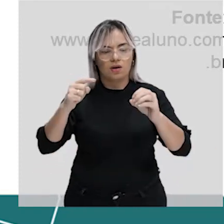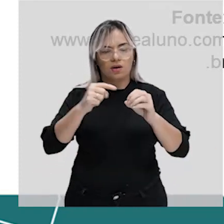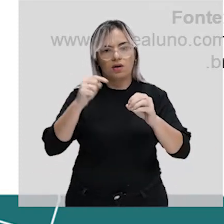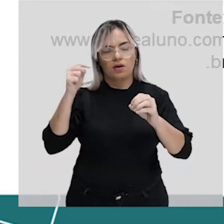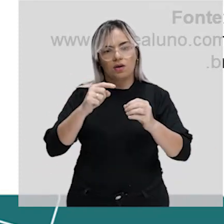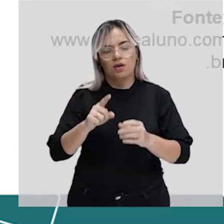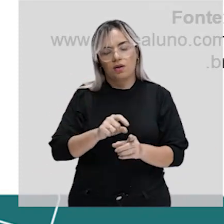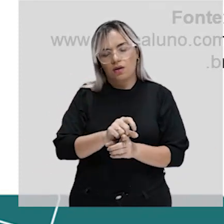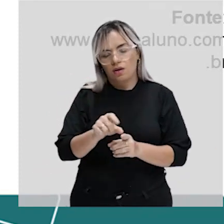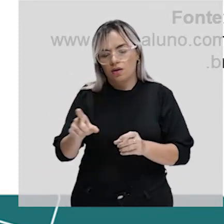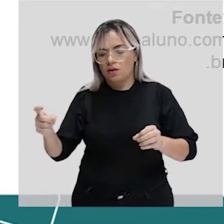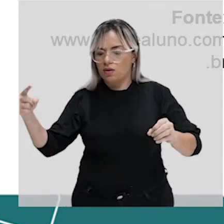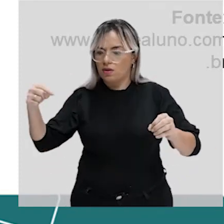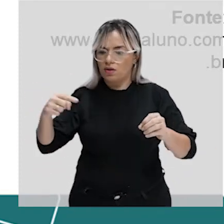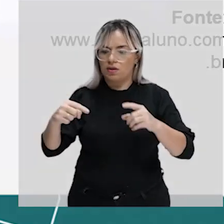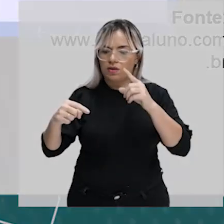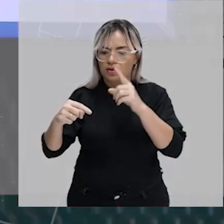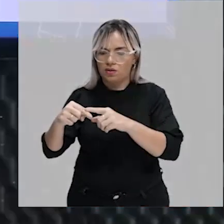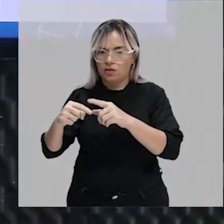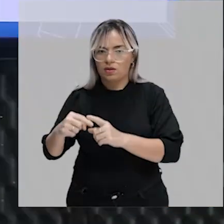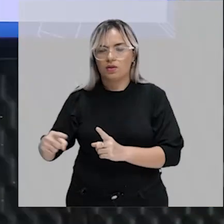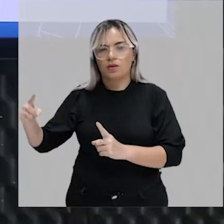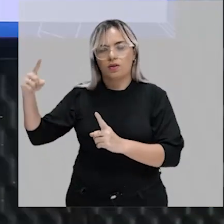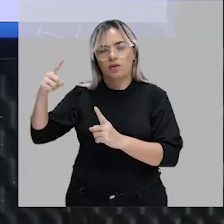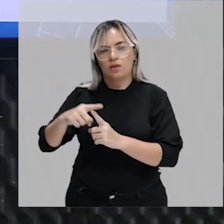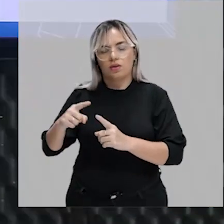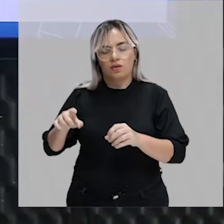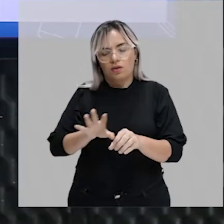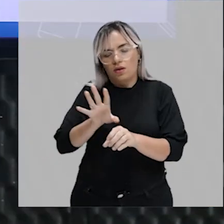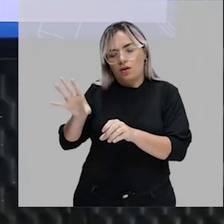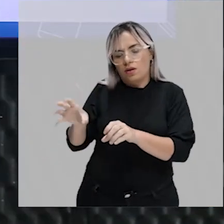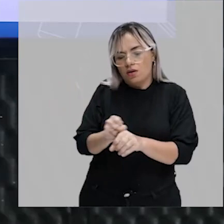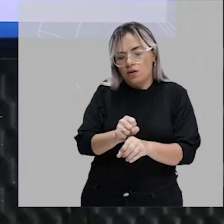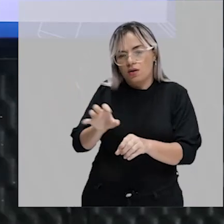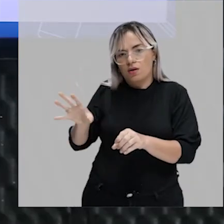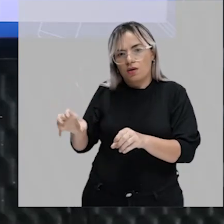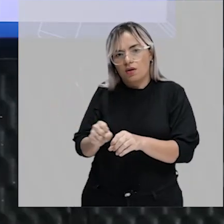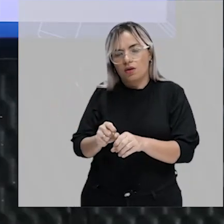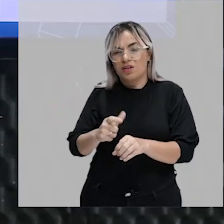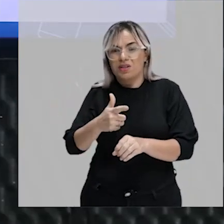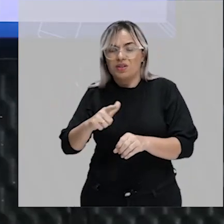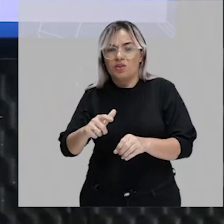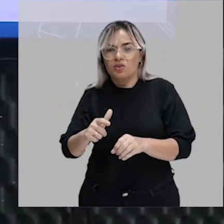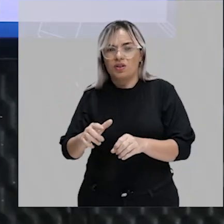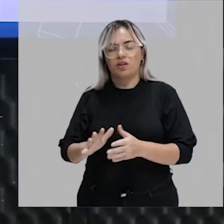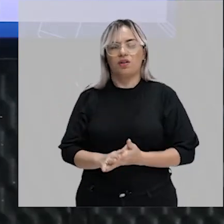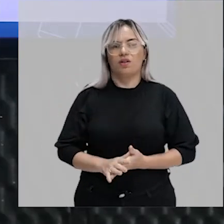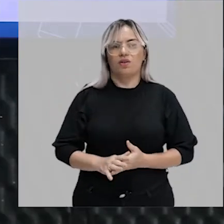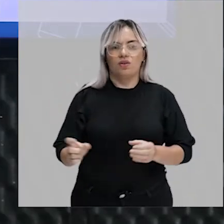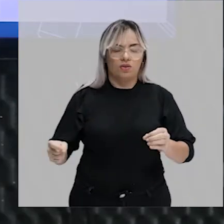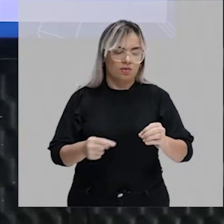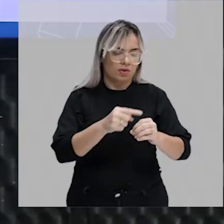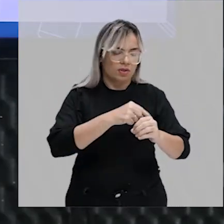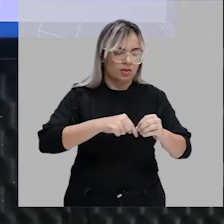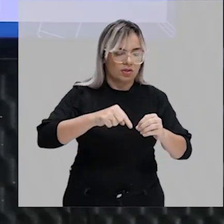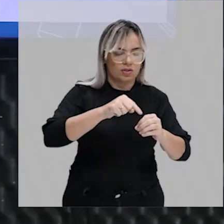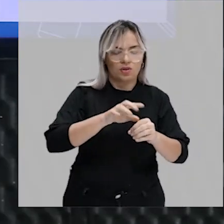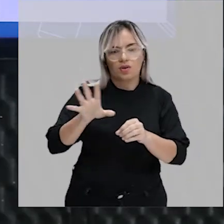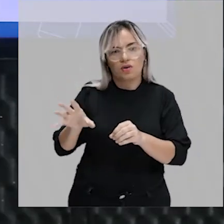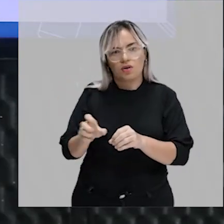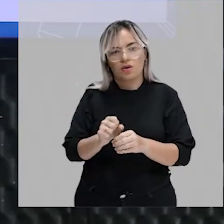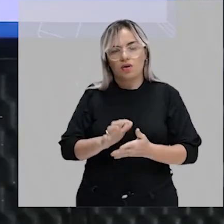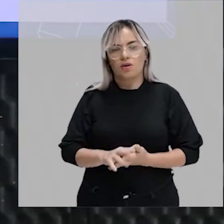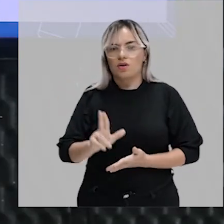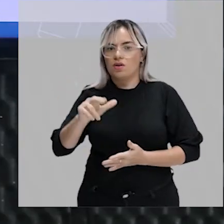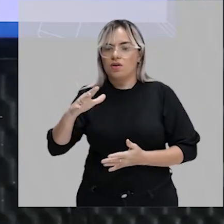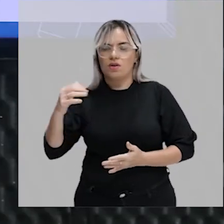o espermatozoide ele tem um tipo de receptor que é totalmente incompatível com o receptor do óvulo. Então, nunca